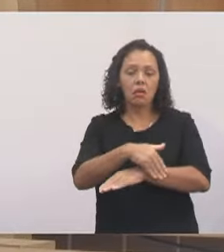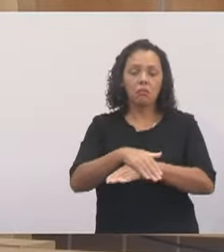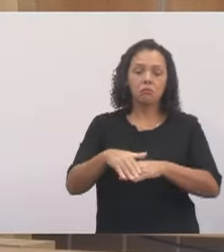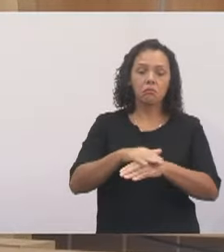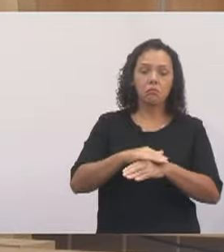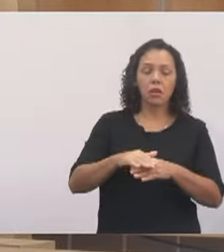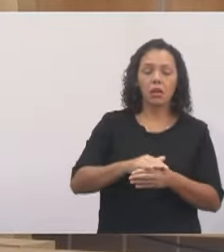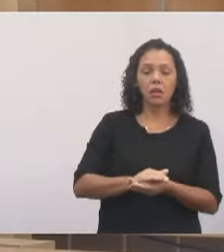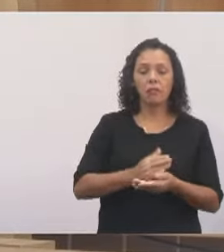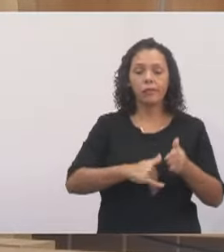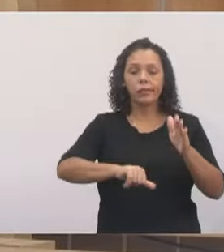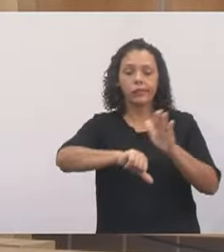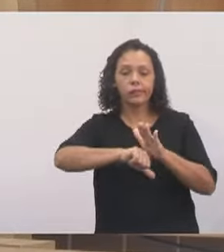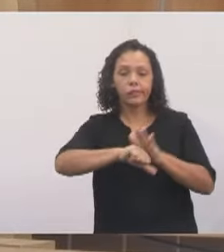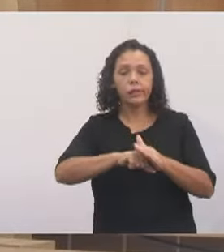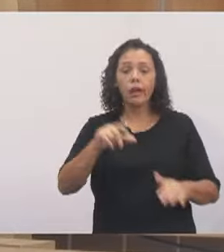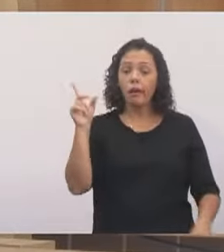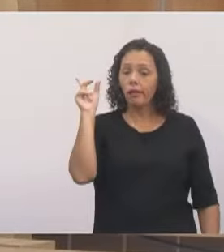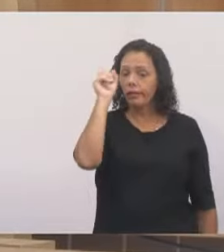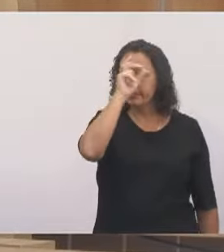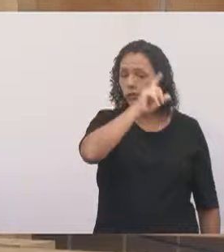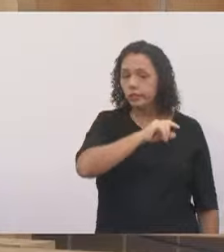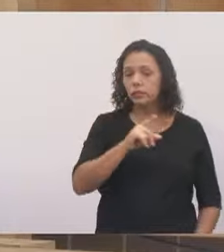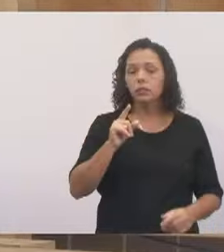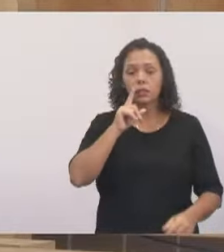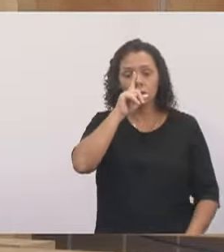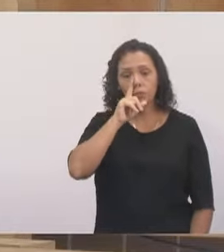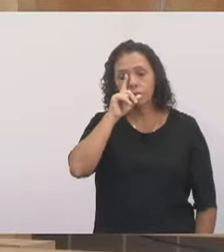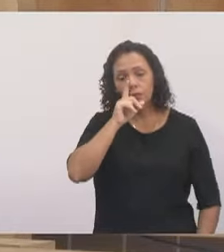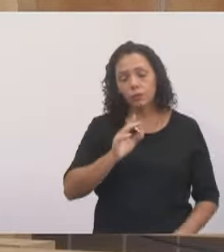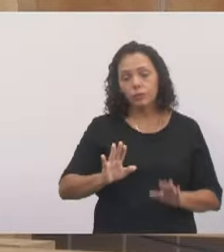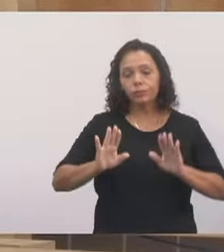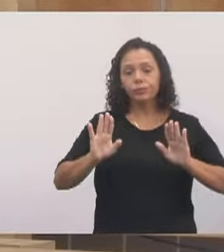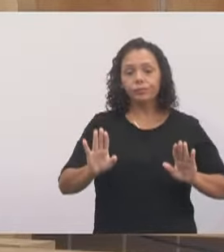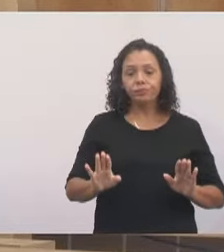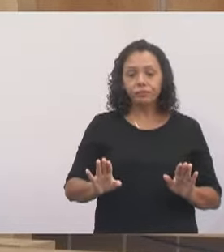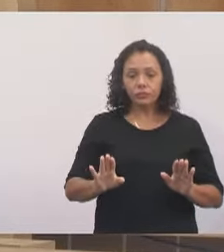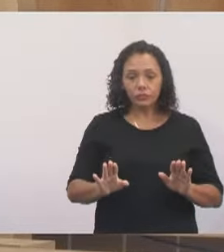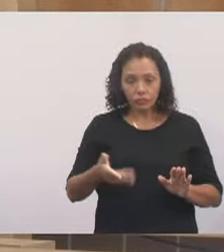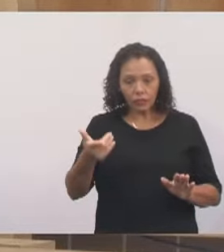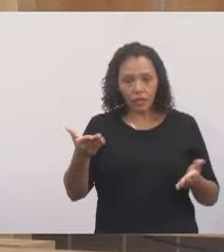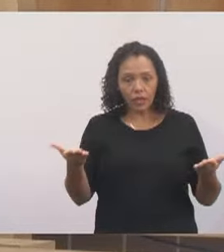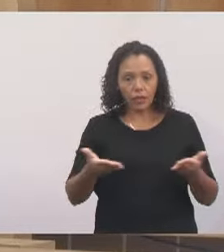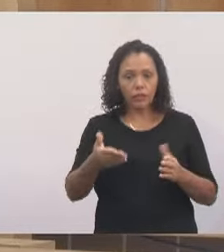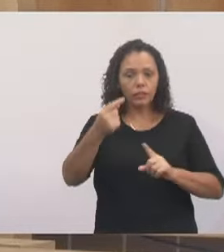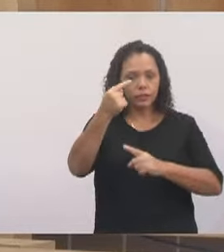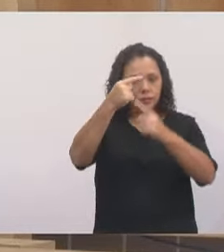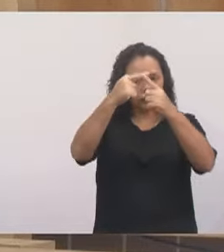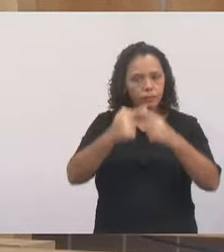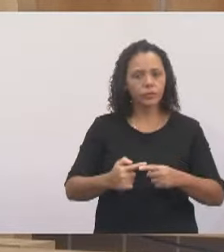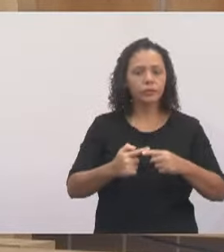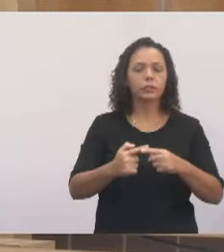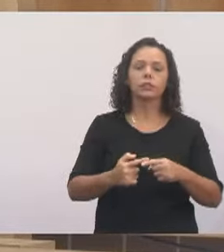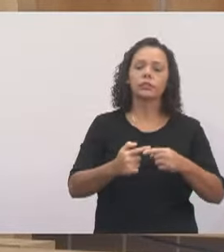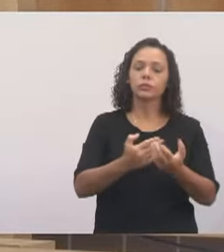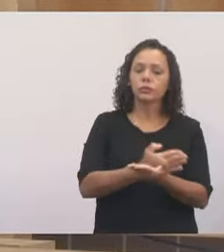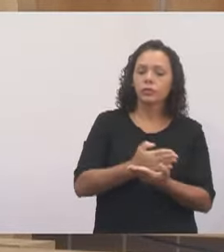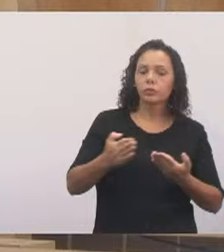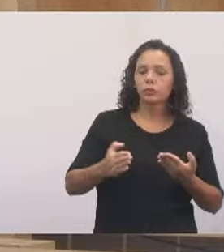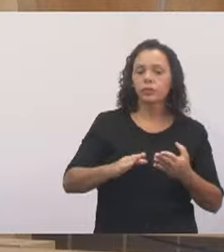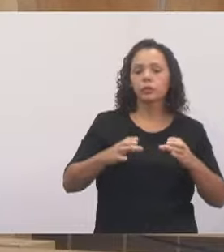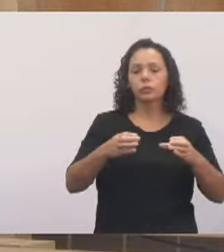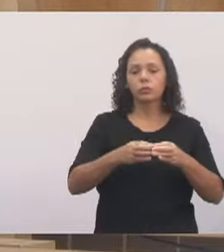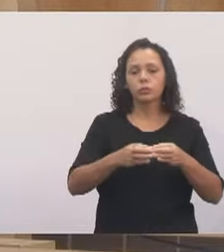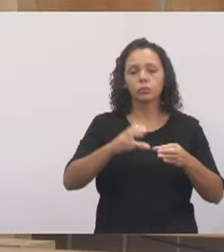vez Ponte Preta, né? Vai começar o campeonato agora, né, Varno? Começa o campeonato agora, vamos estar firme lá no campeonato,